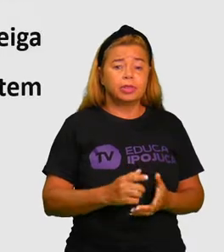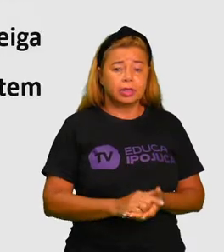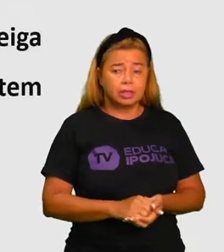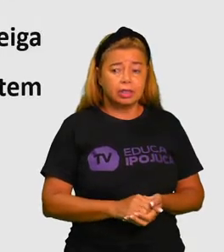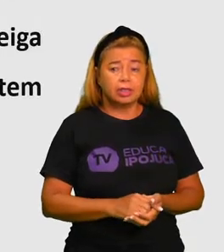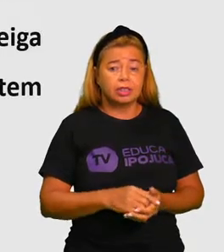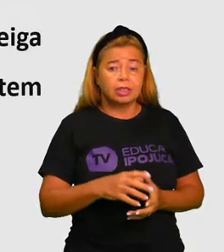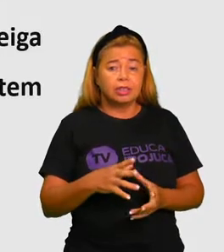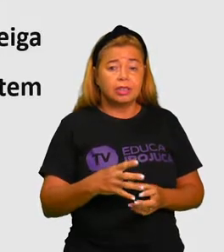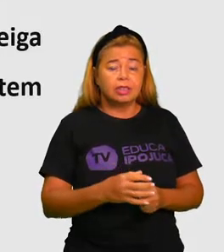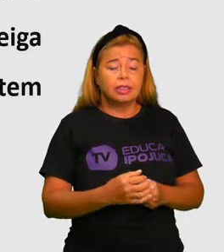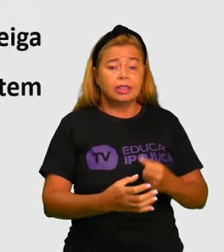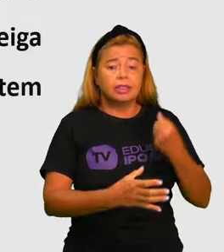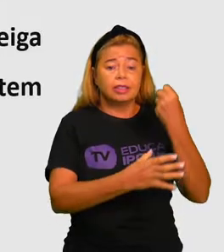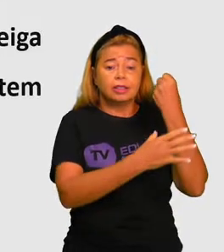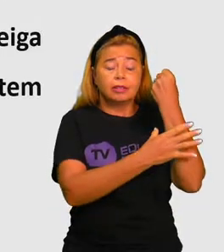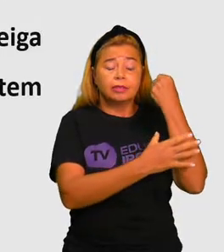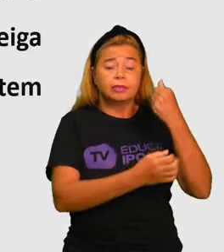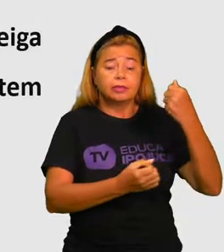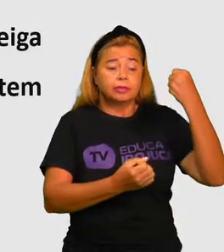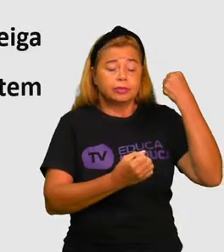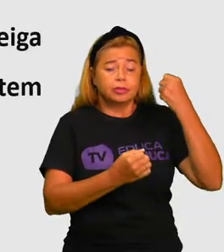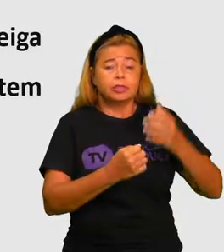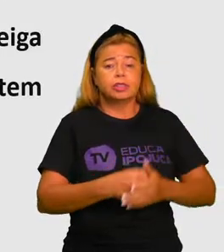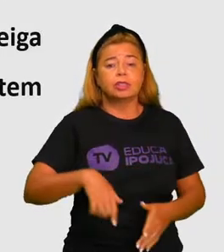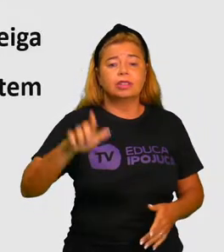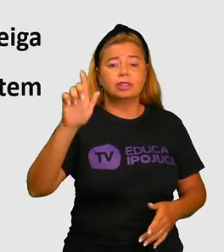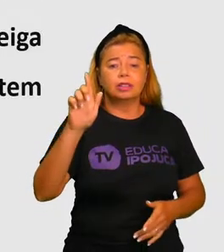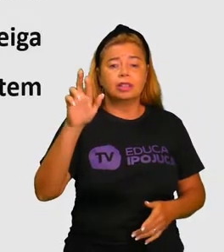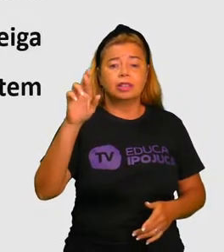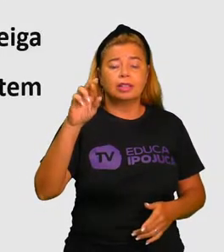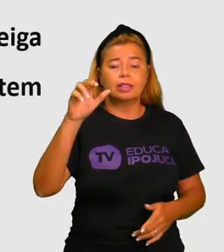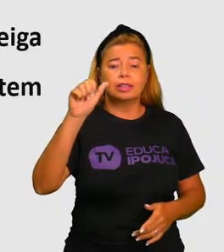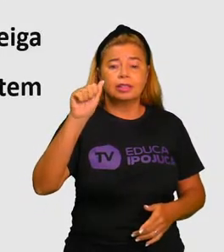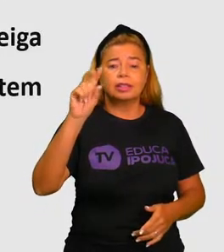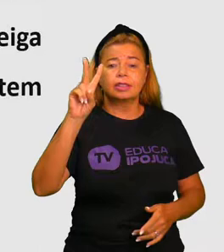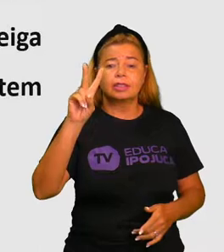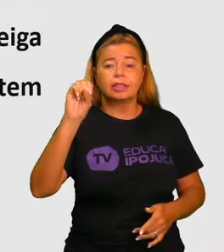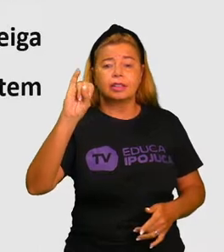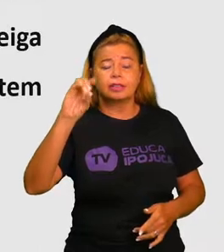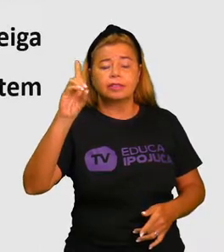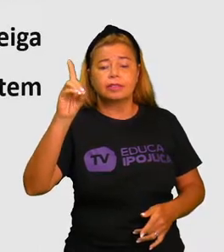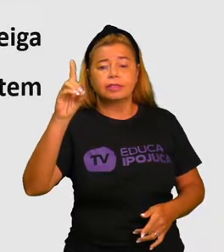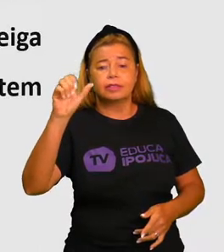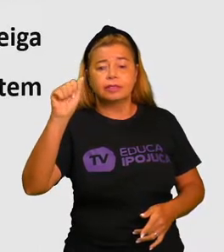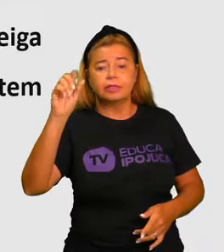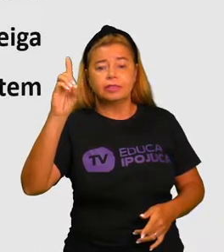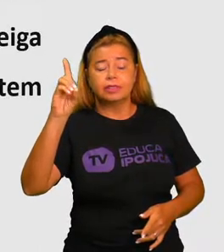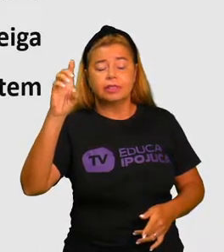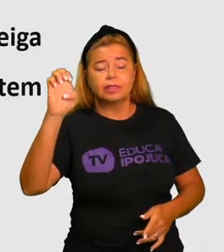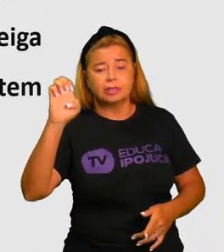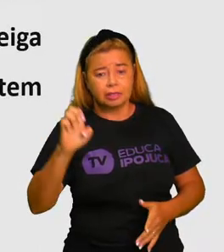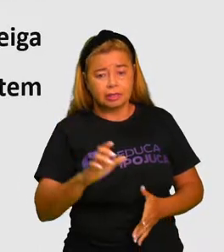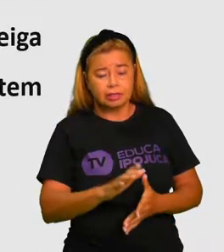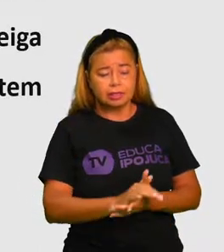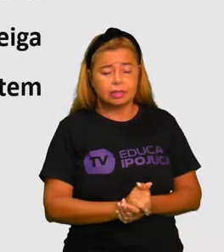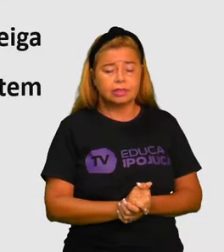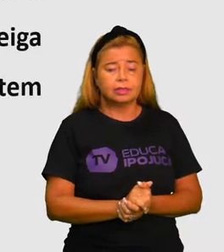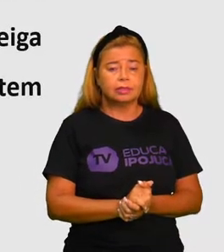da força da gravidade hoje depois de passar Dias criando se resolvendo complicações